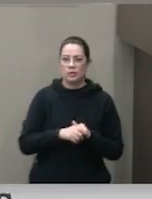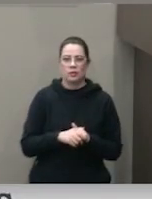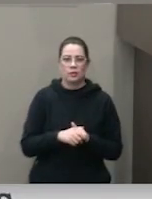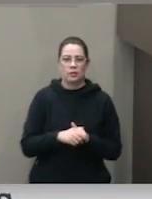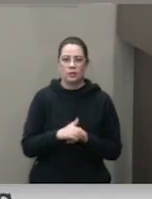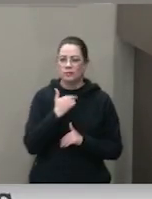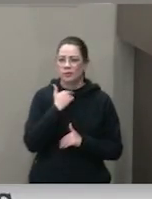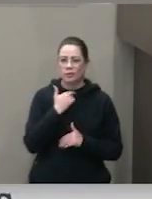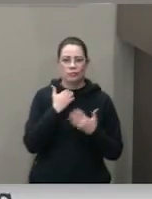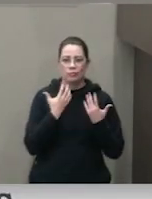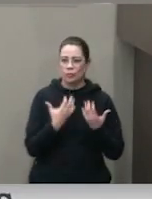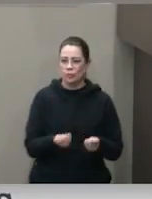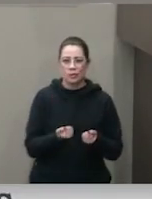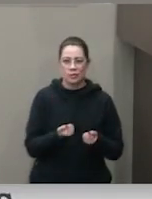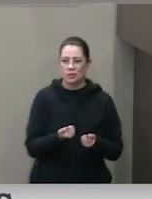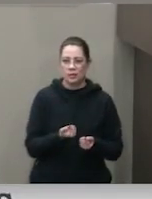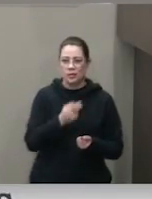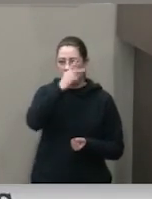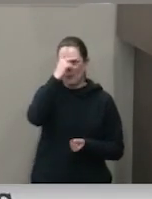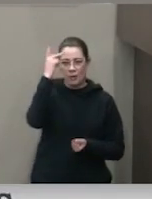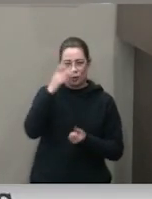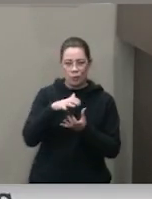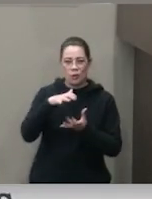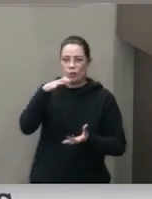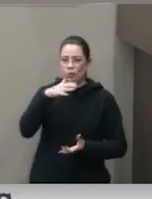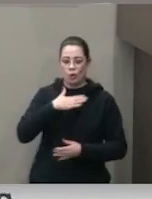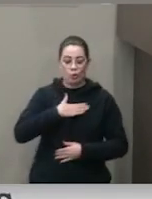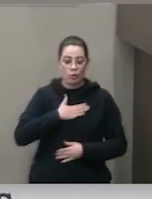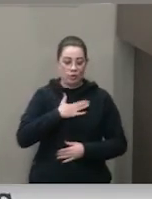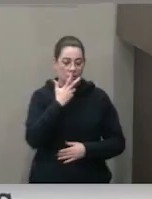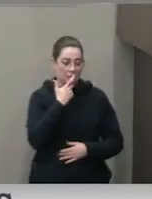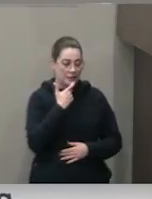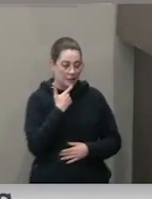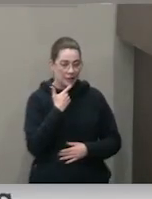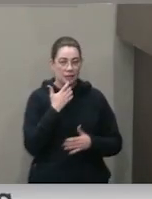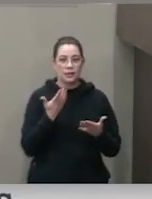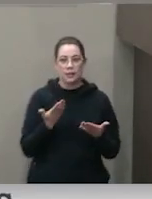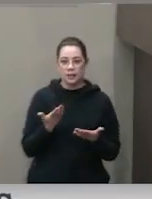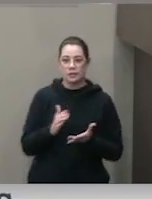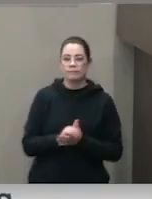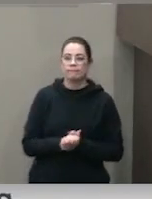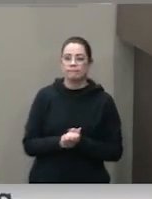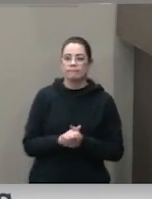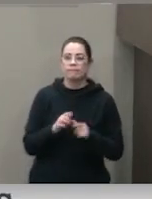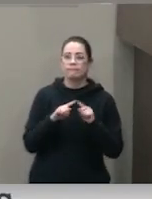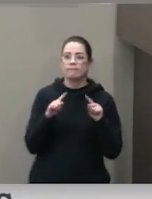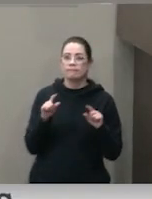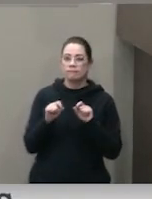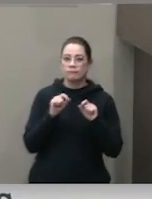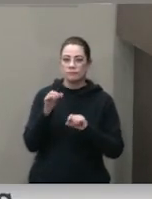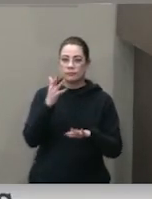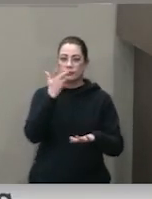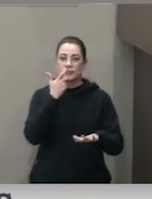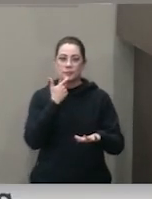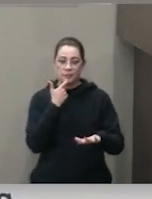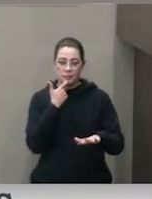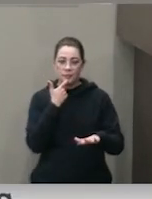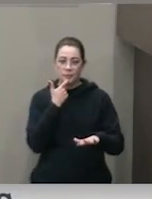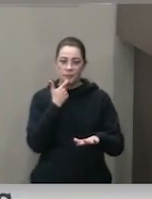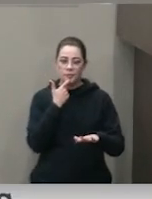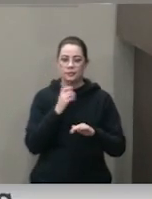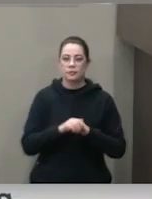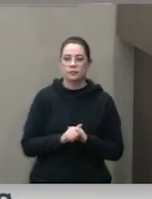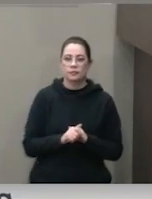ser gente. Entendeu? Nem bicho faz isso com os filhotes. Agora, crianças